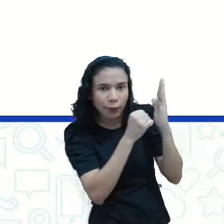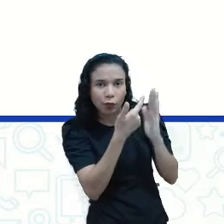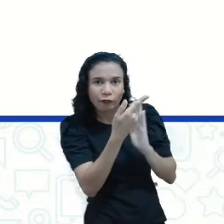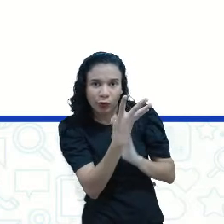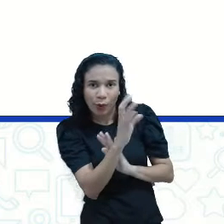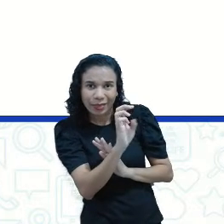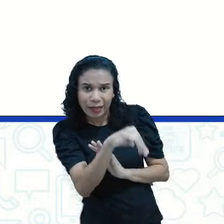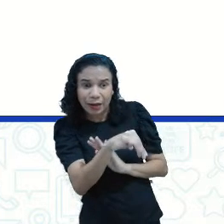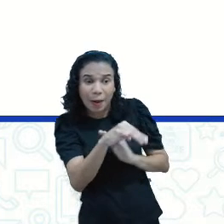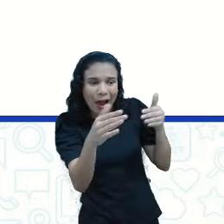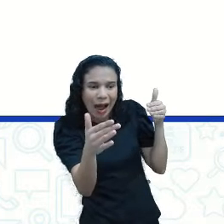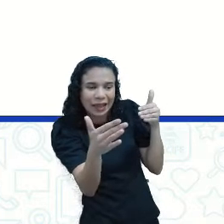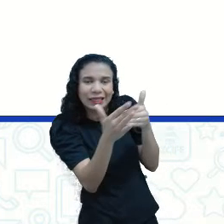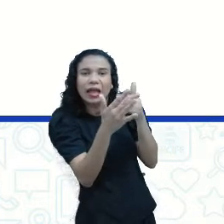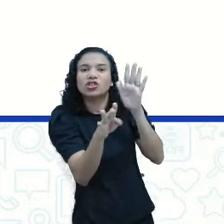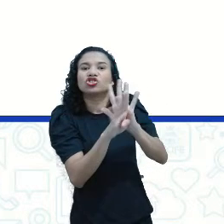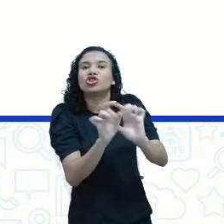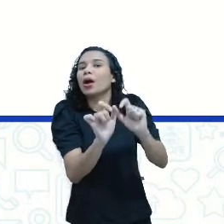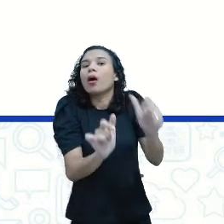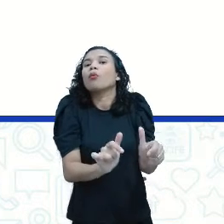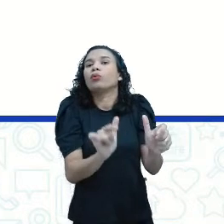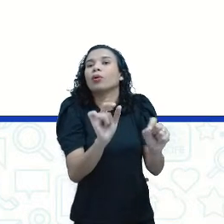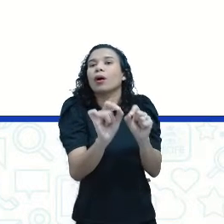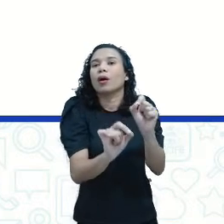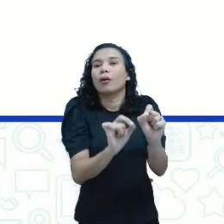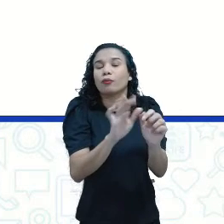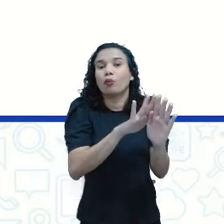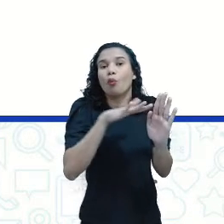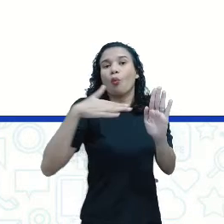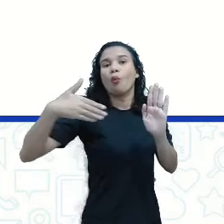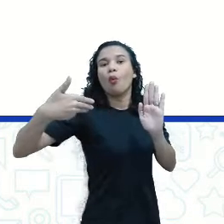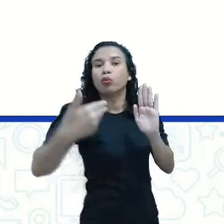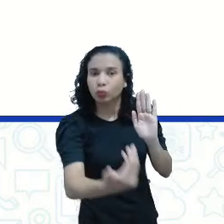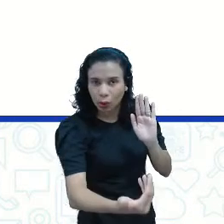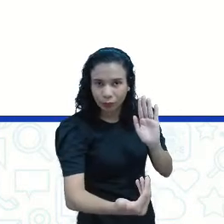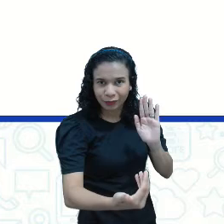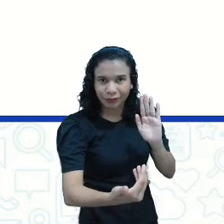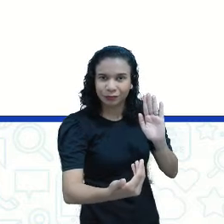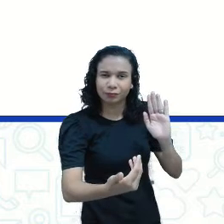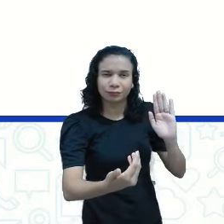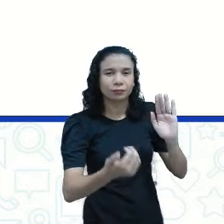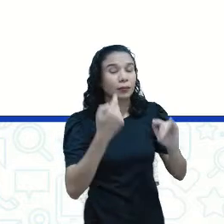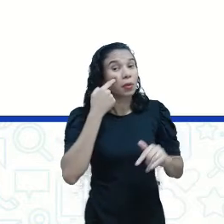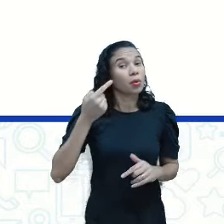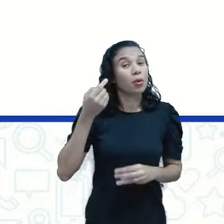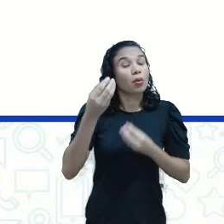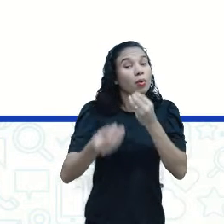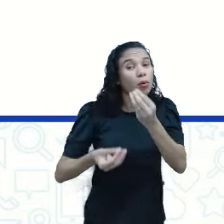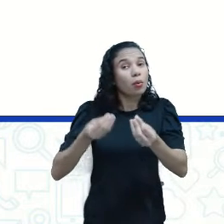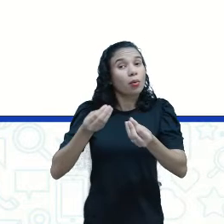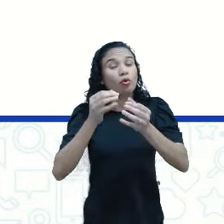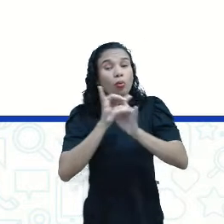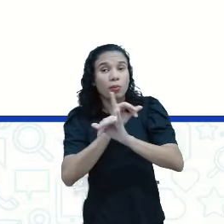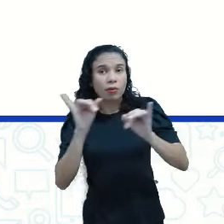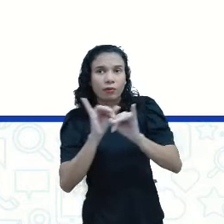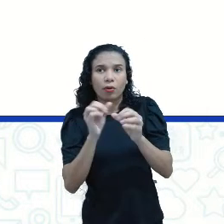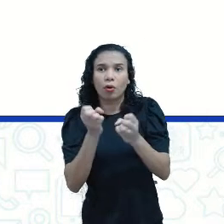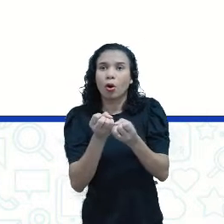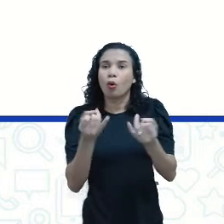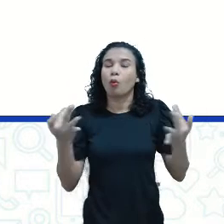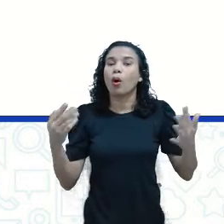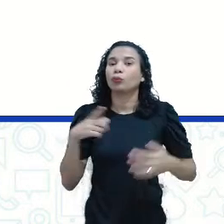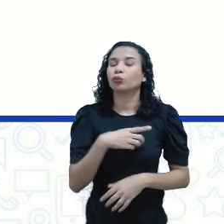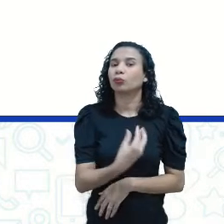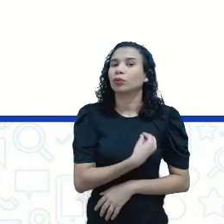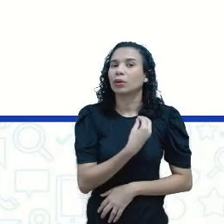linha reta, até chegar exatamente ao outro lado do espelho. De acordo com esses dados, quanto mede